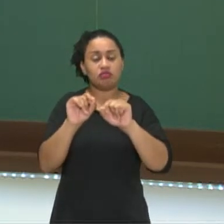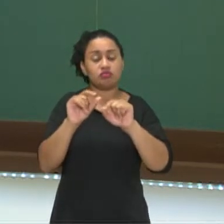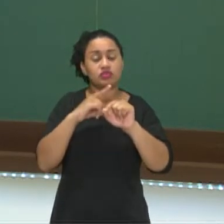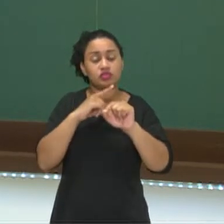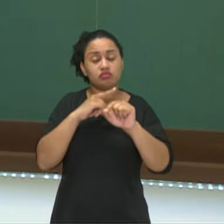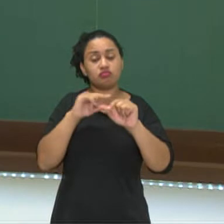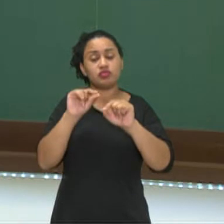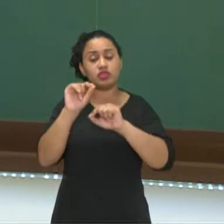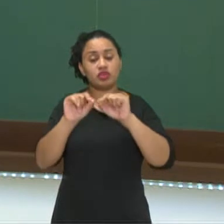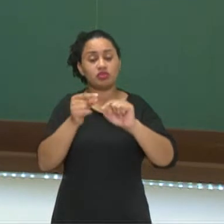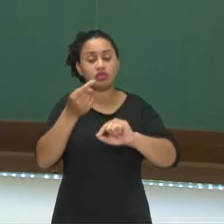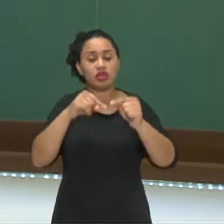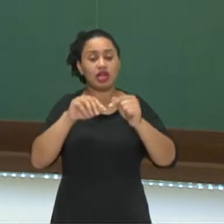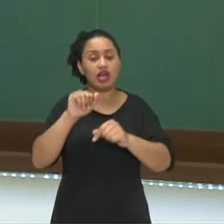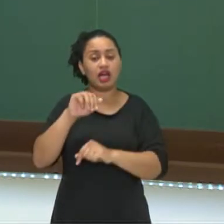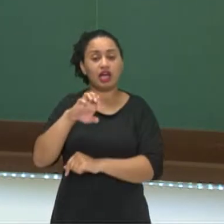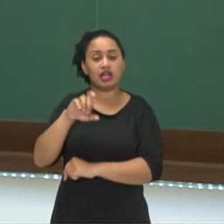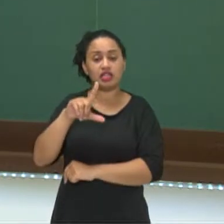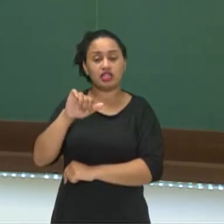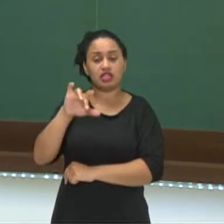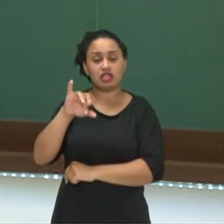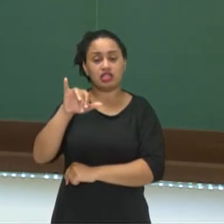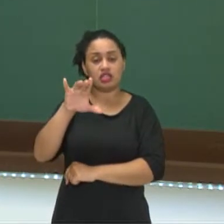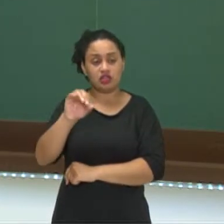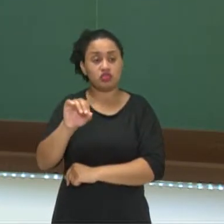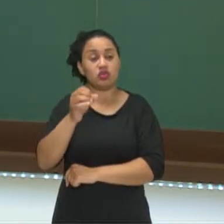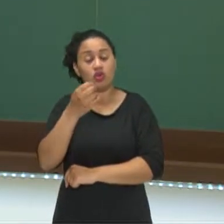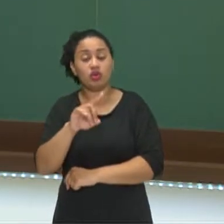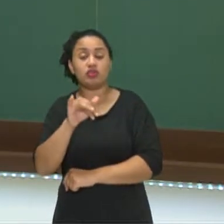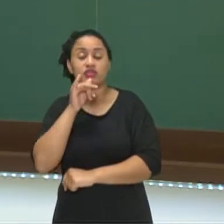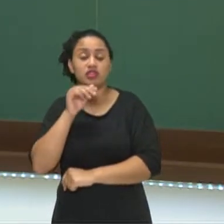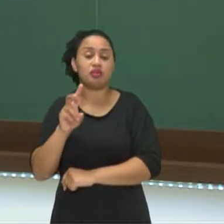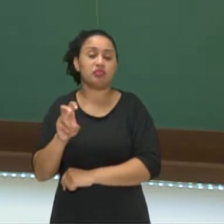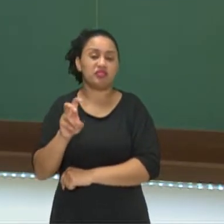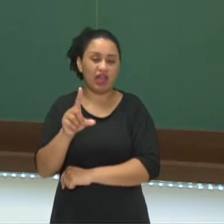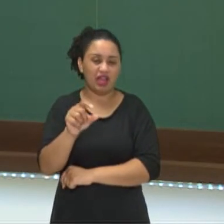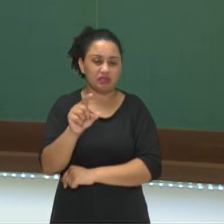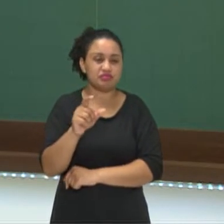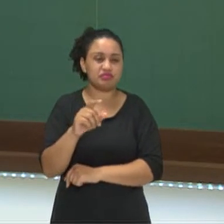um organismo, um anelídeo, tá? Ou, por exemplo, um verme cilíndrico.